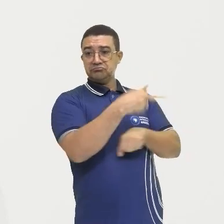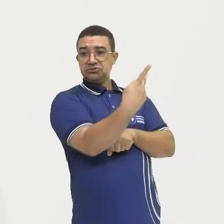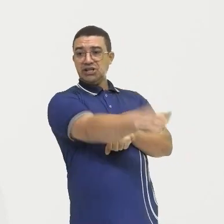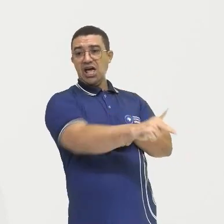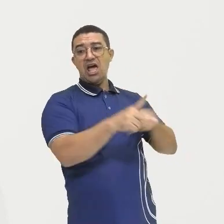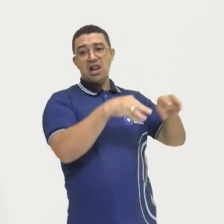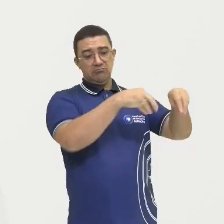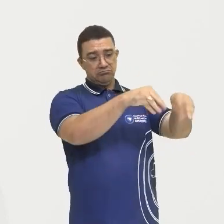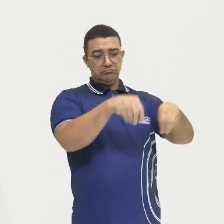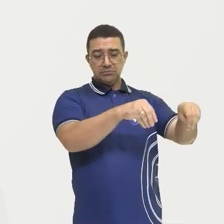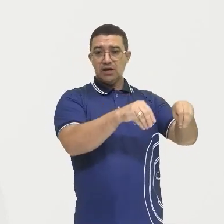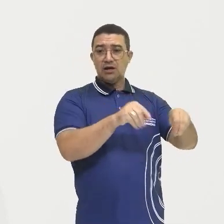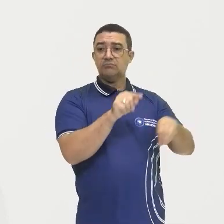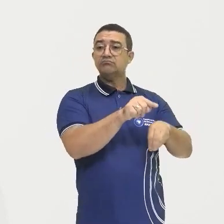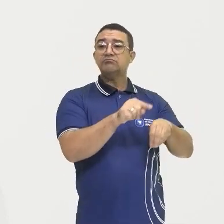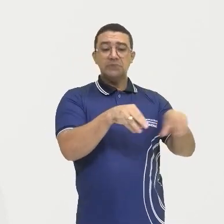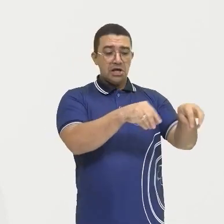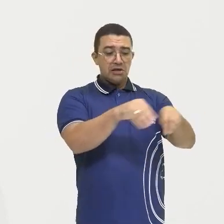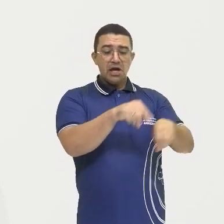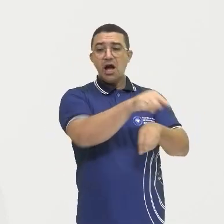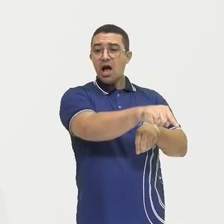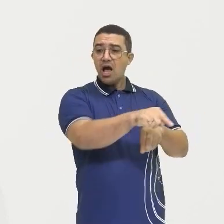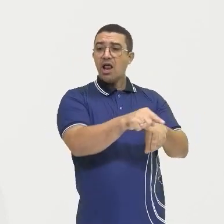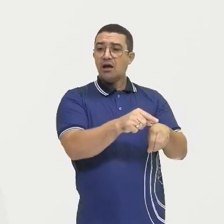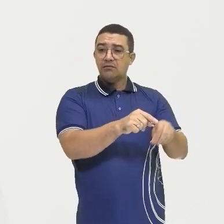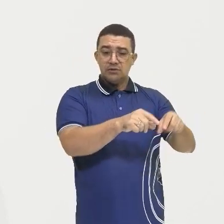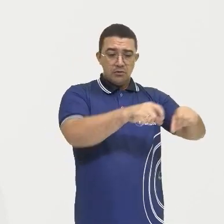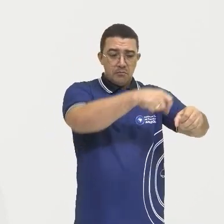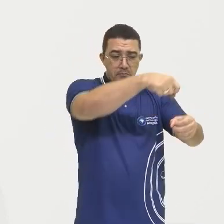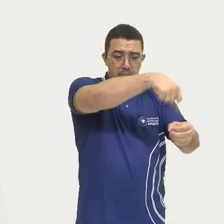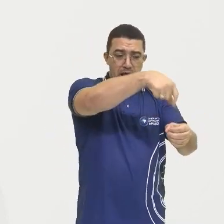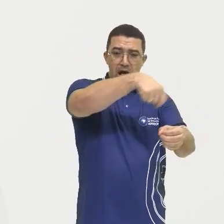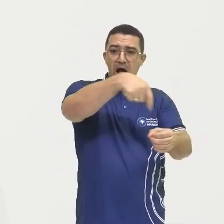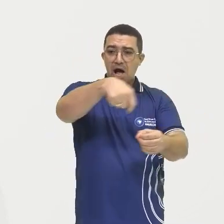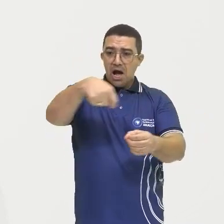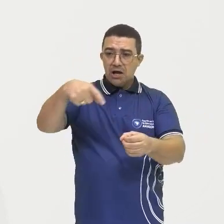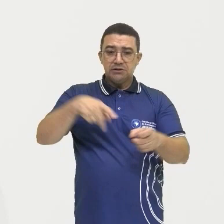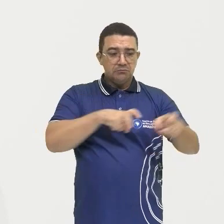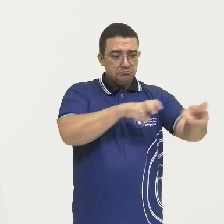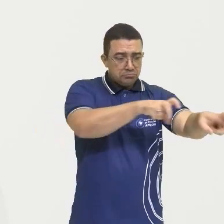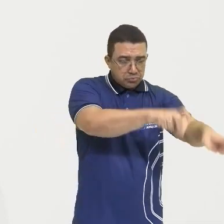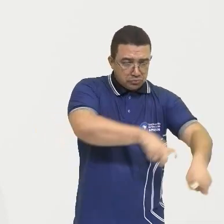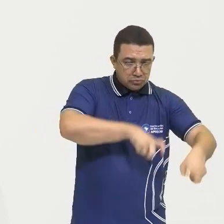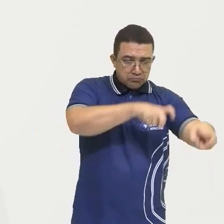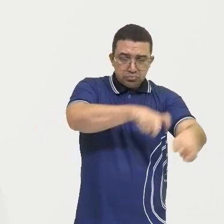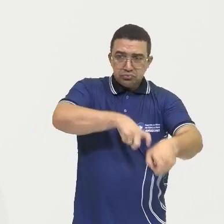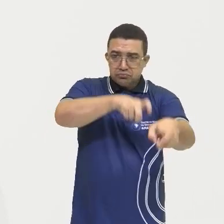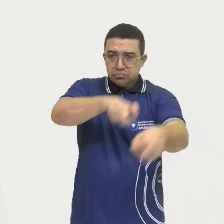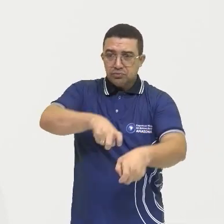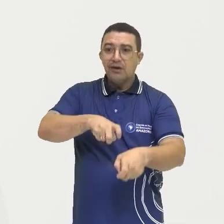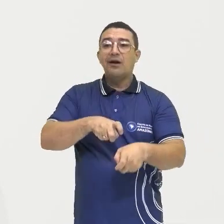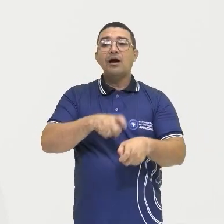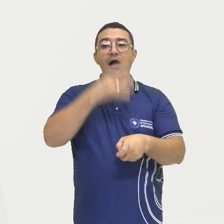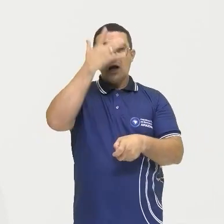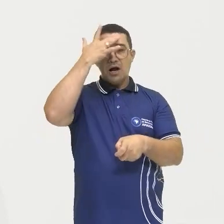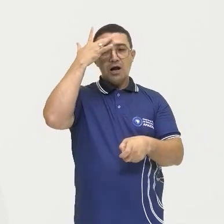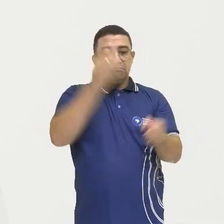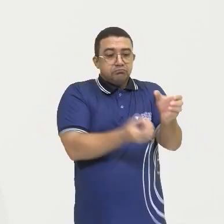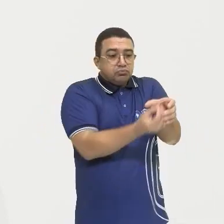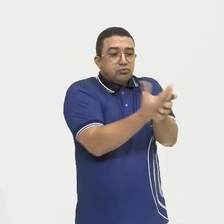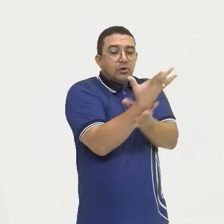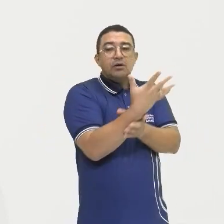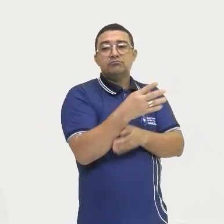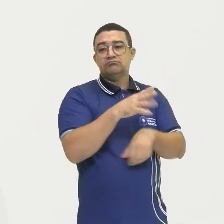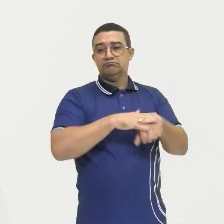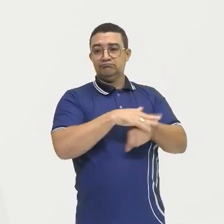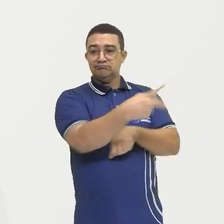dessa terra ela tira a sua subsistência. Já o grileiro é diferente. Normalmente é uma pessoa